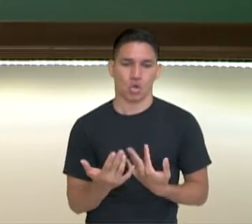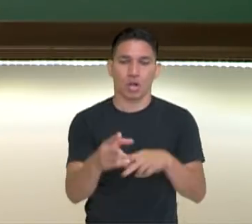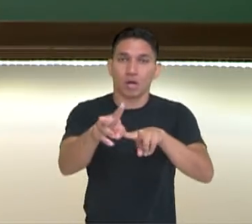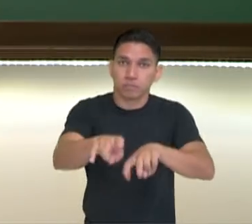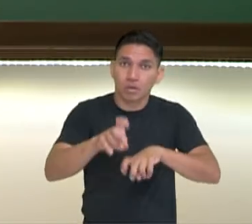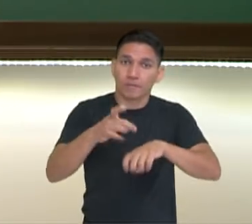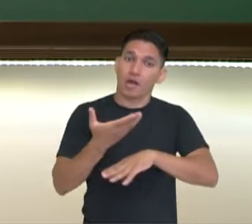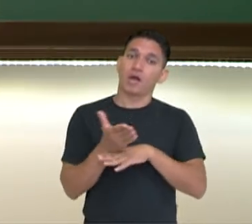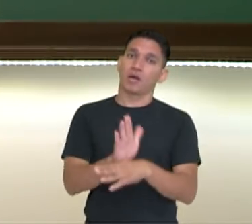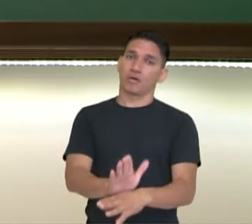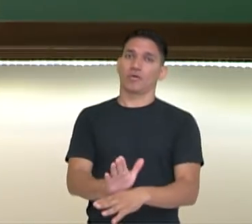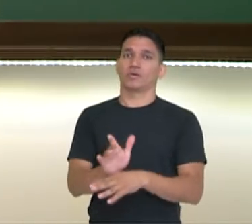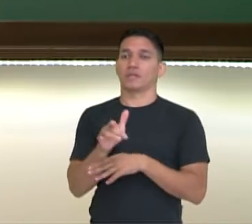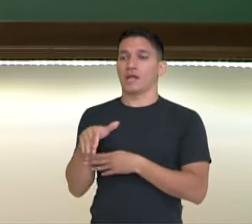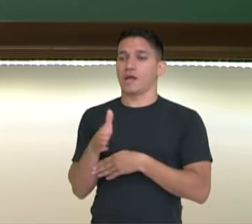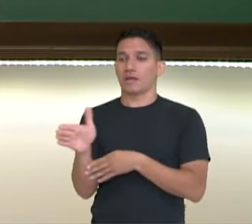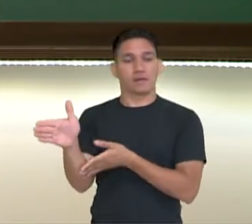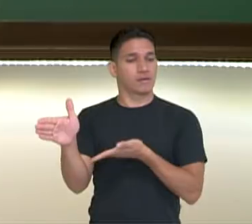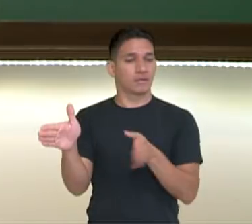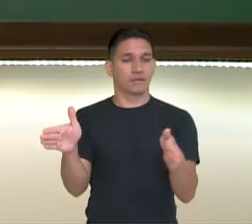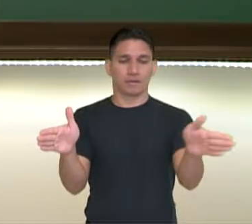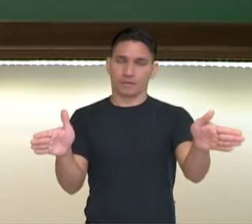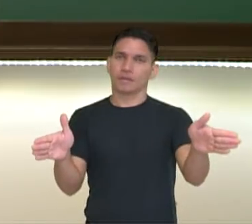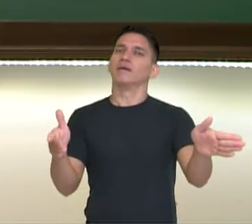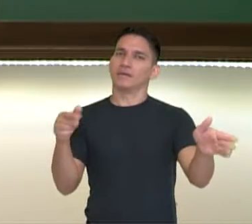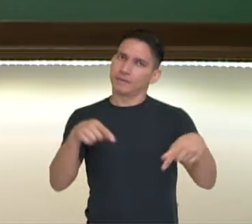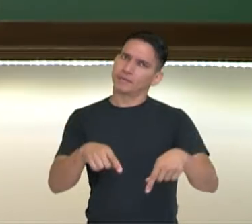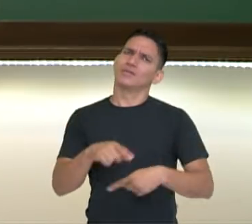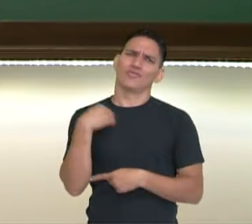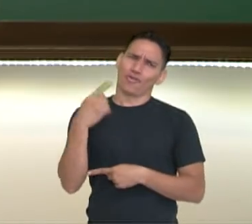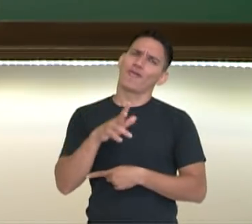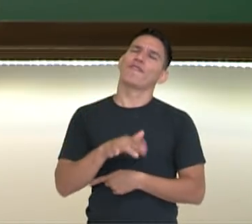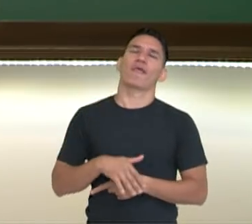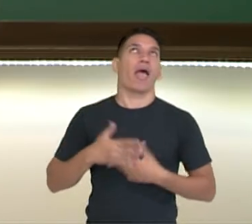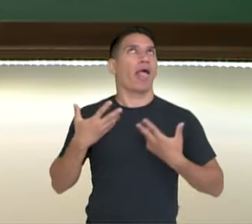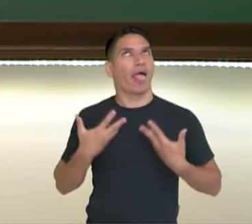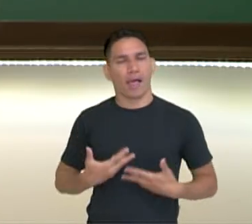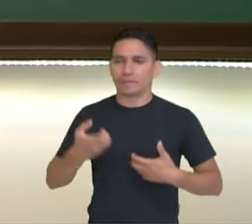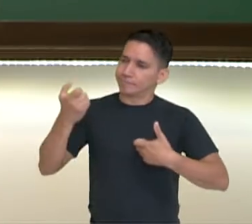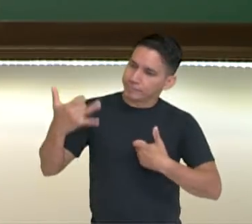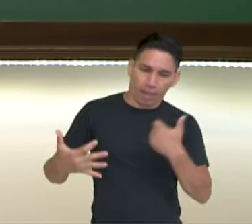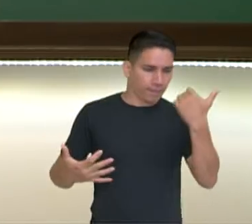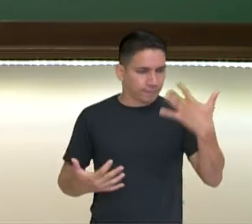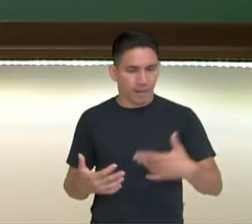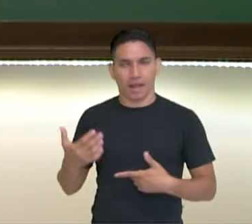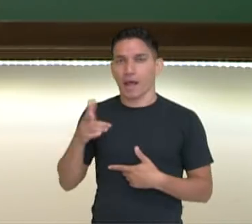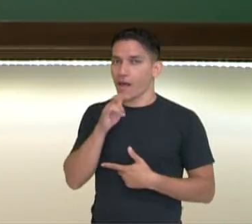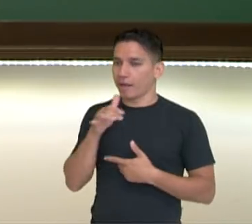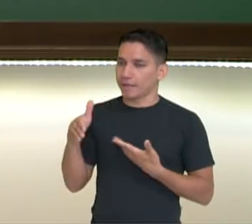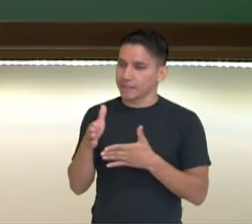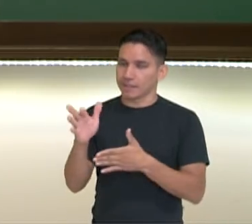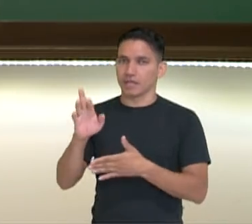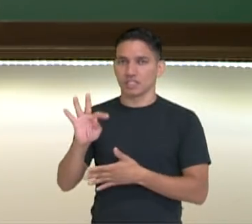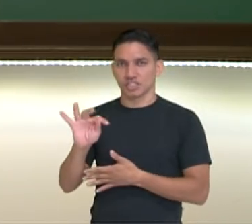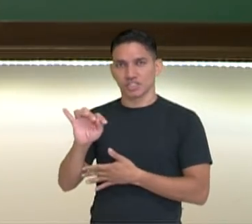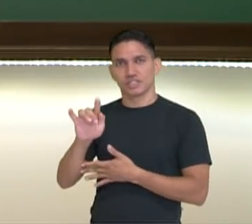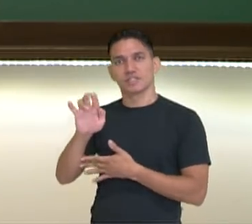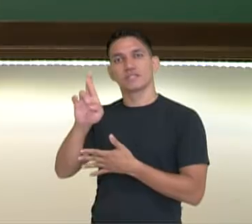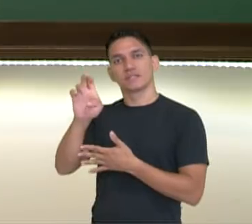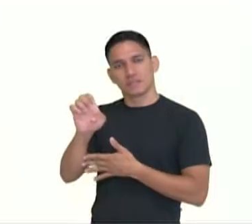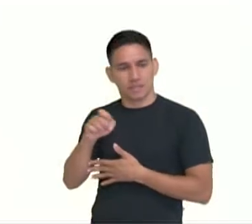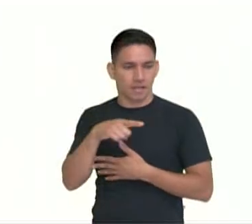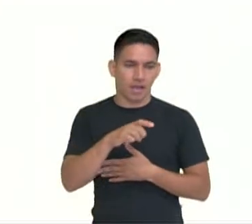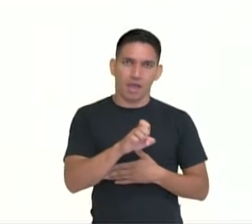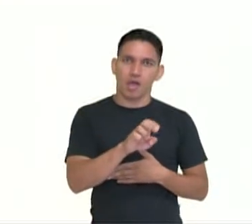rio Tigre e Eufrates. A gente vai cansar de falar desses dois rios, rio Tigre e Eufrates. Então, e o que